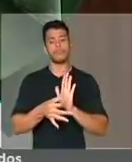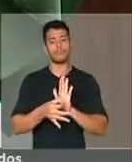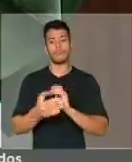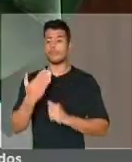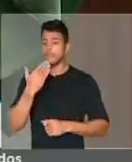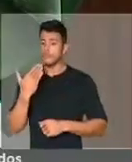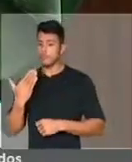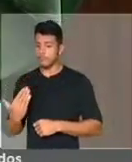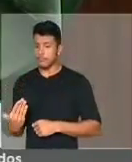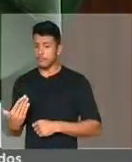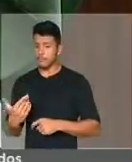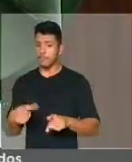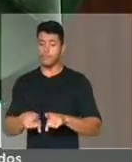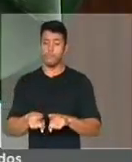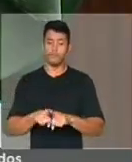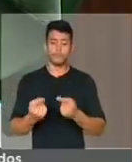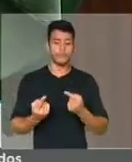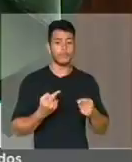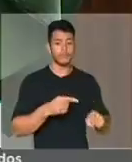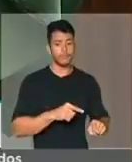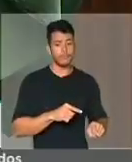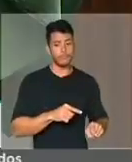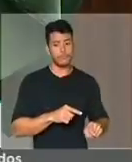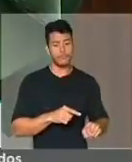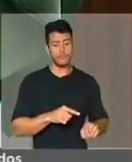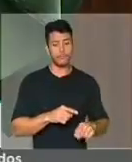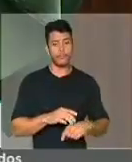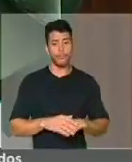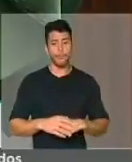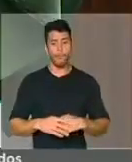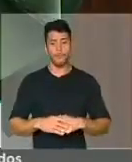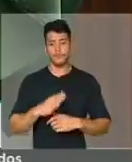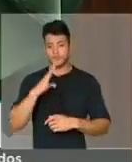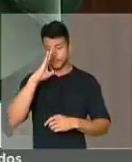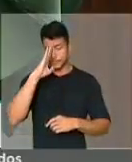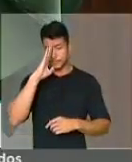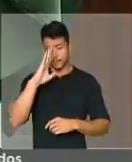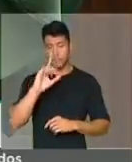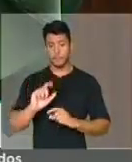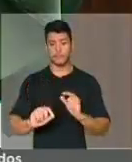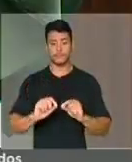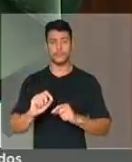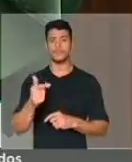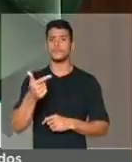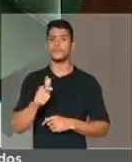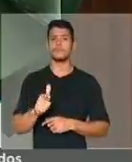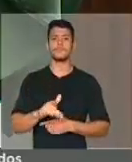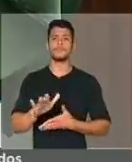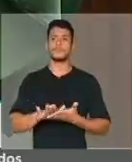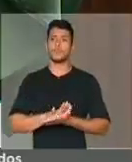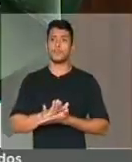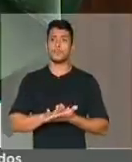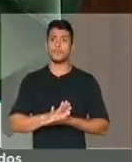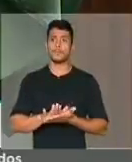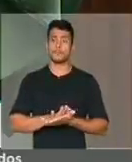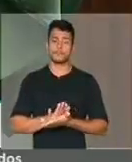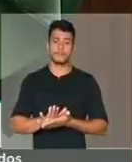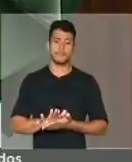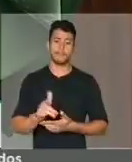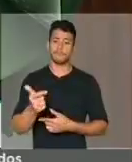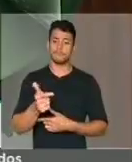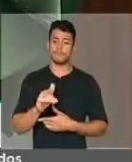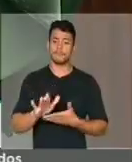decreto de intervenção do Estado do Rio de Janeiro, chamando particular atenção àqueles que, sem apresentar contrapartida ao